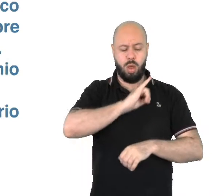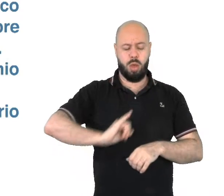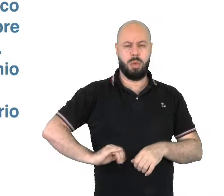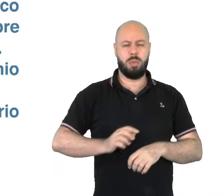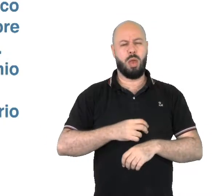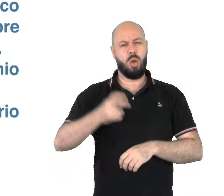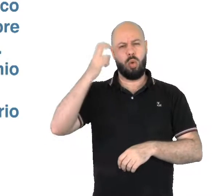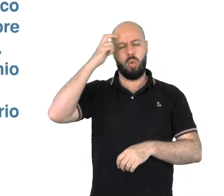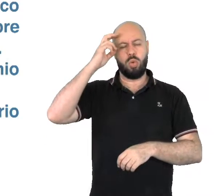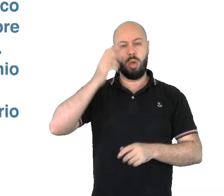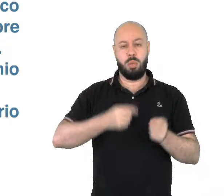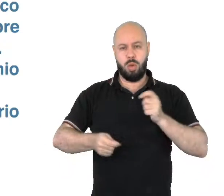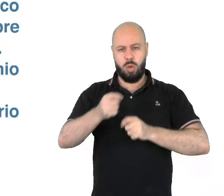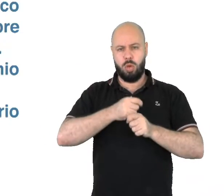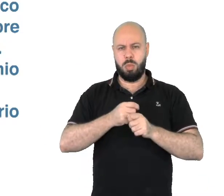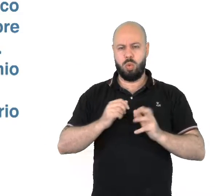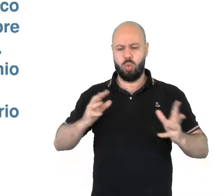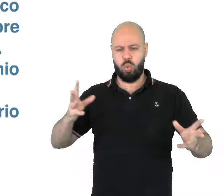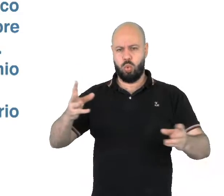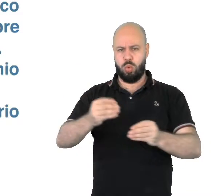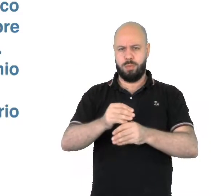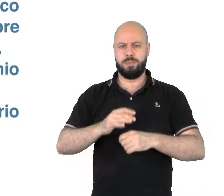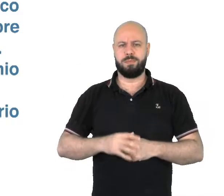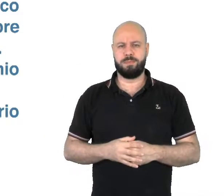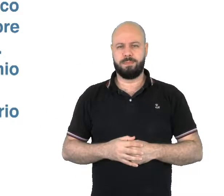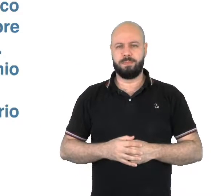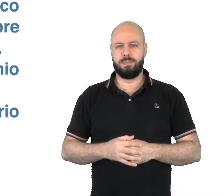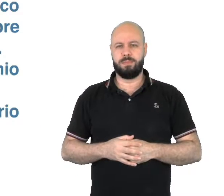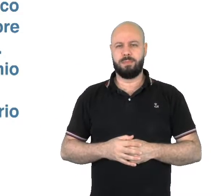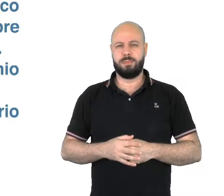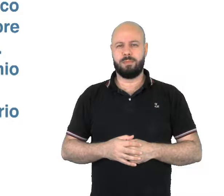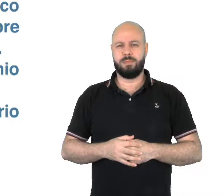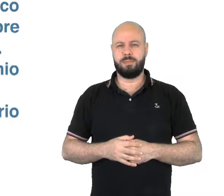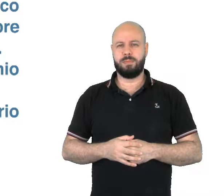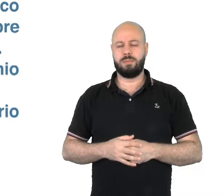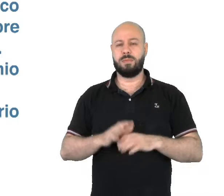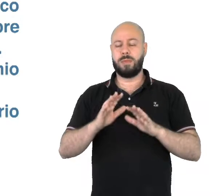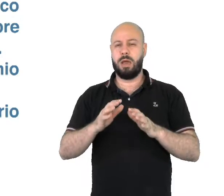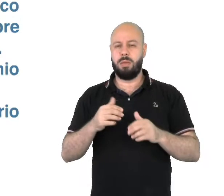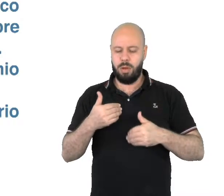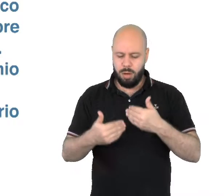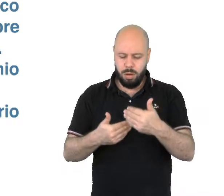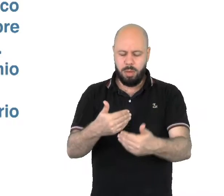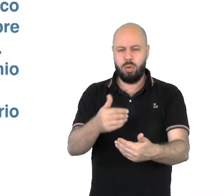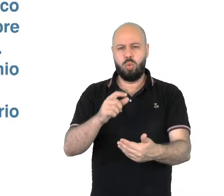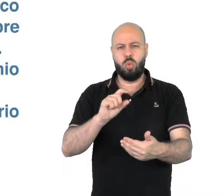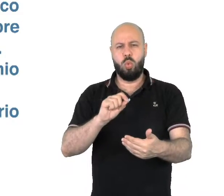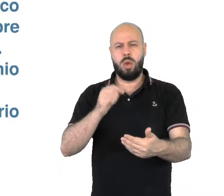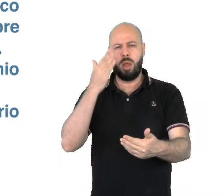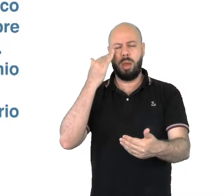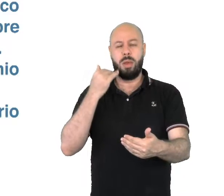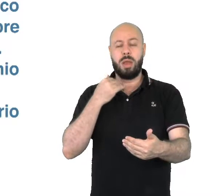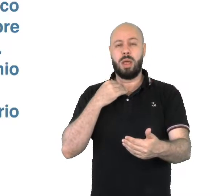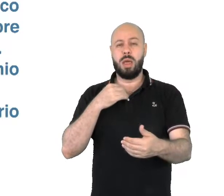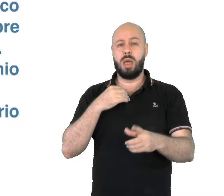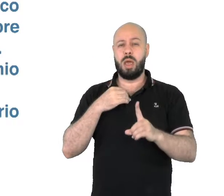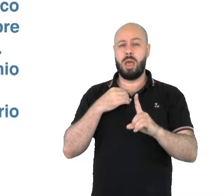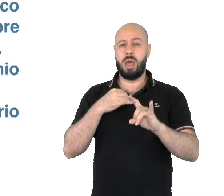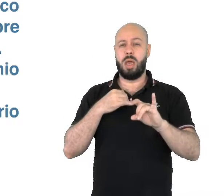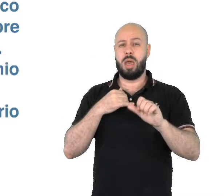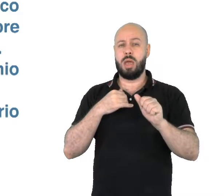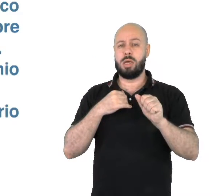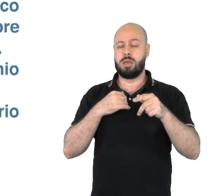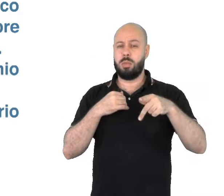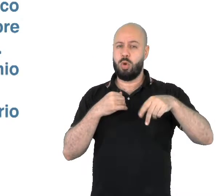cultural quanto econômico. E nesse embalo a gente tem o que? A diáspora